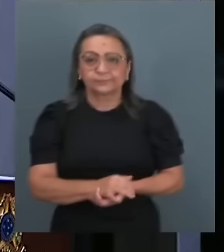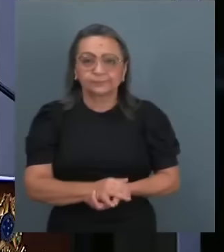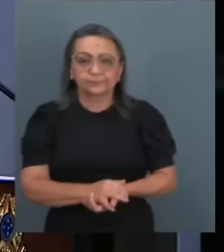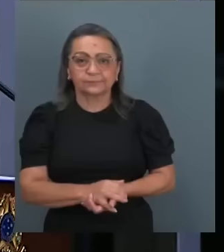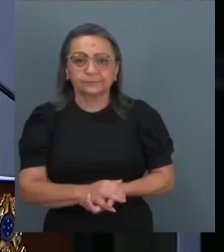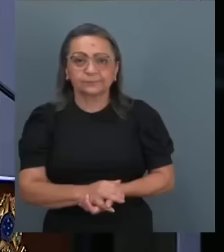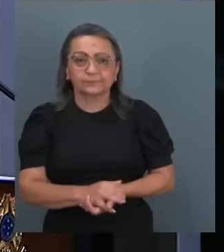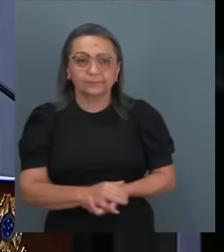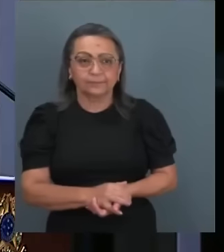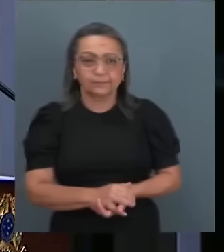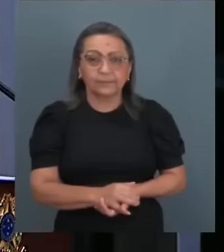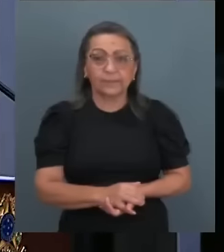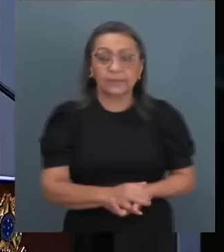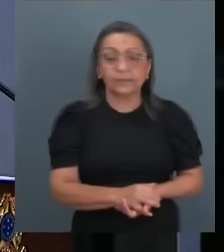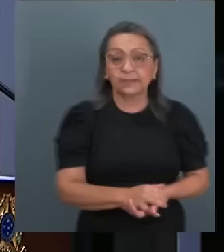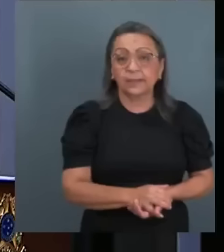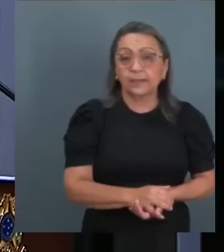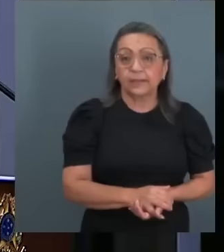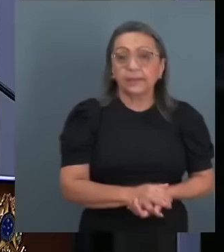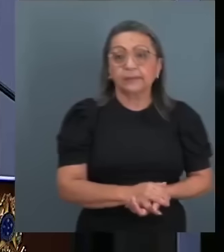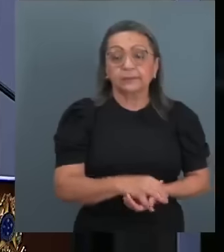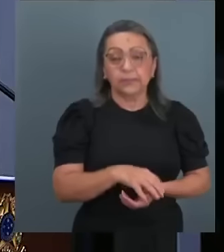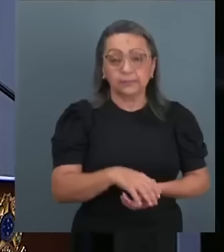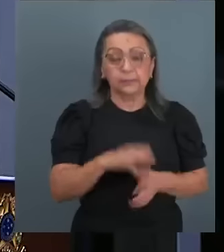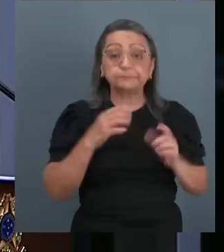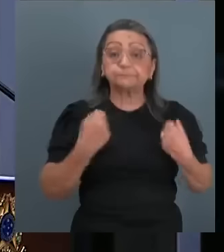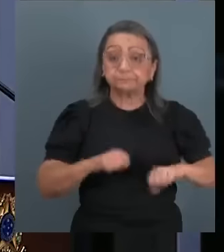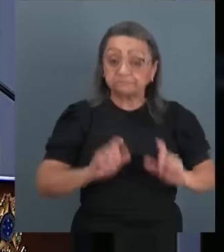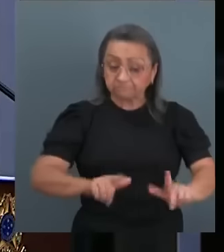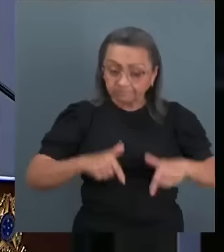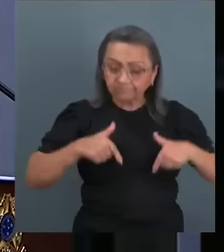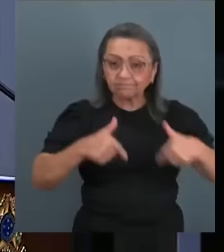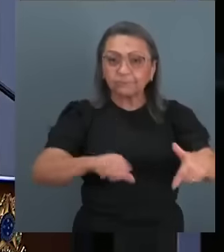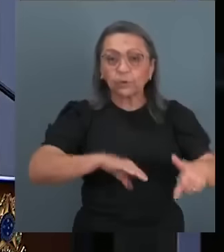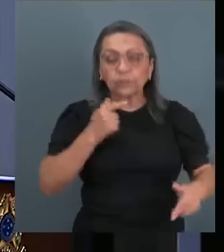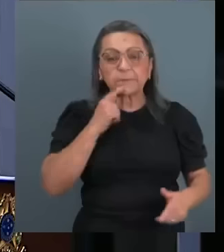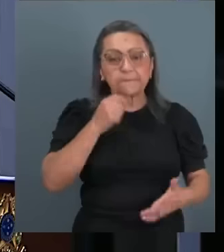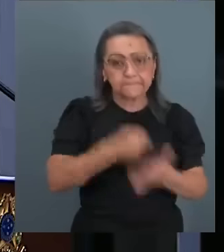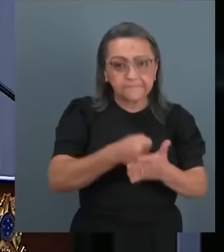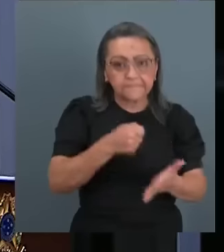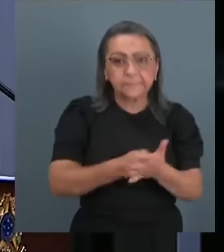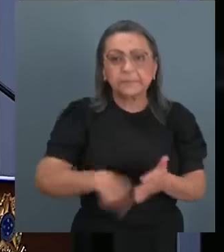Enquanto o Brasil não tiver essa coragem de enfrentar, de punir esses responsáveis,